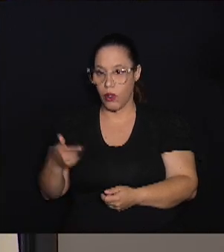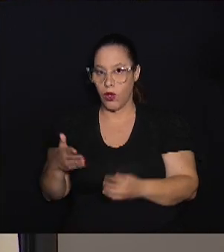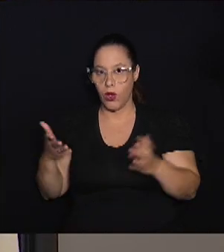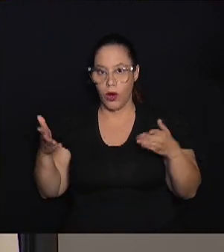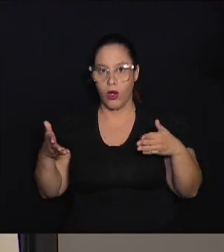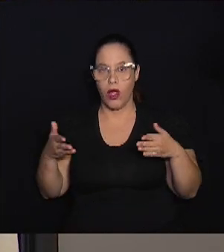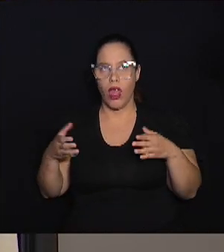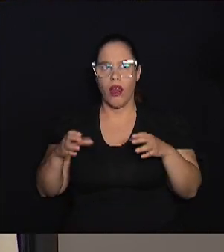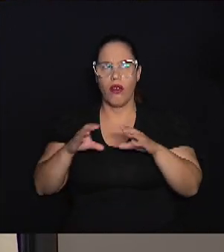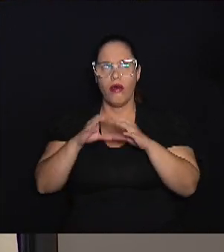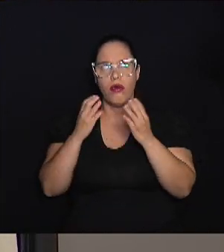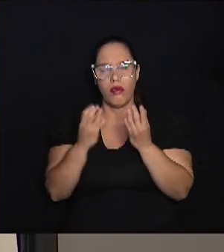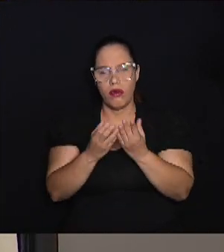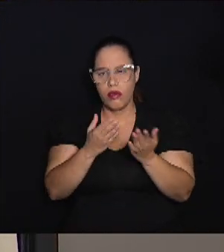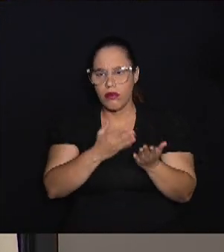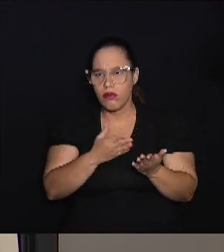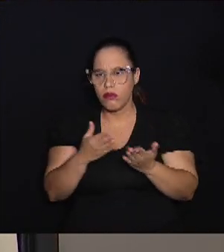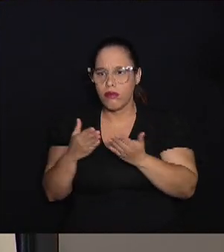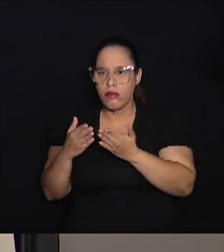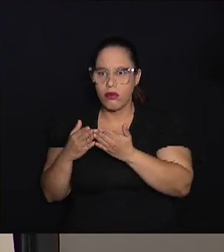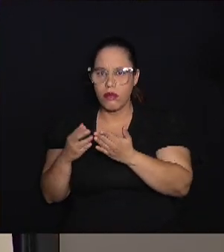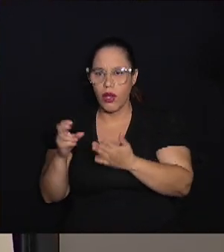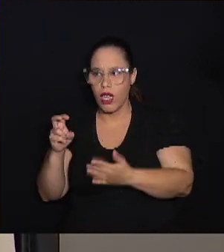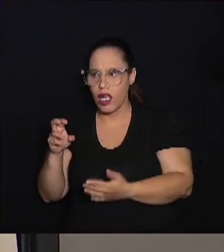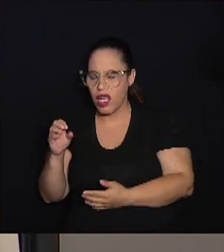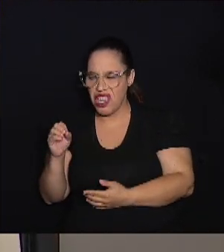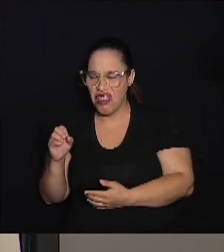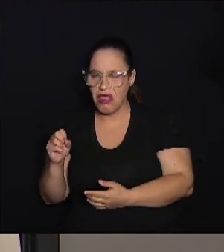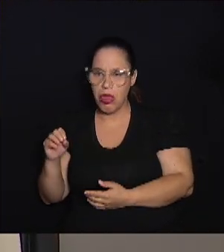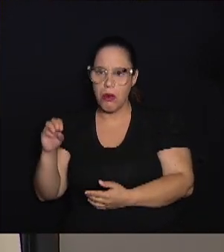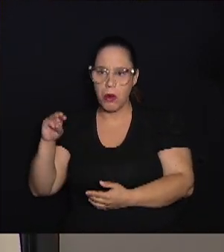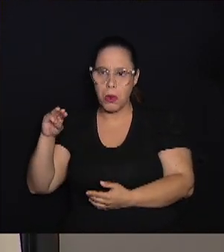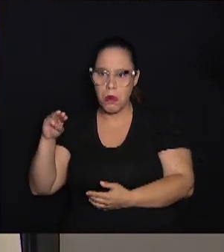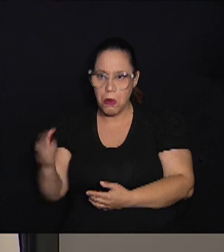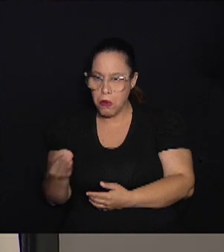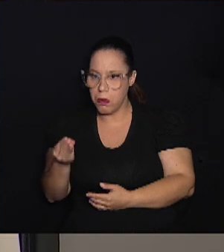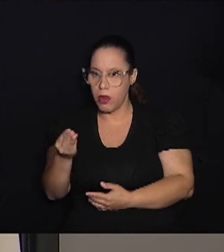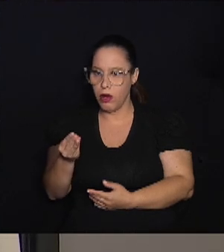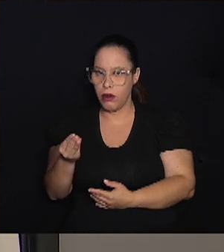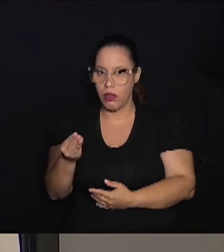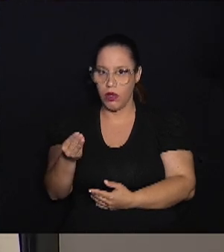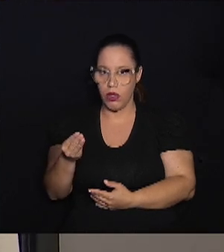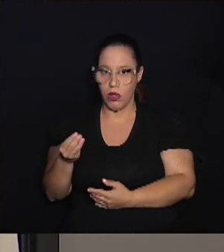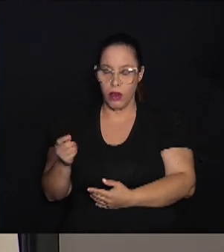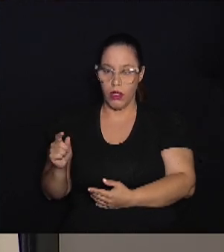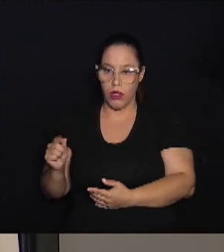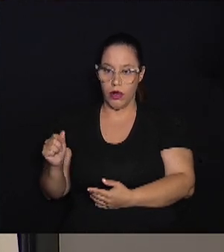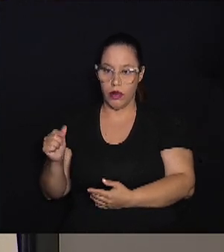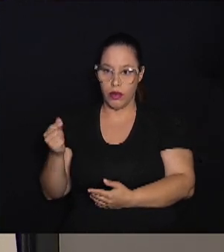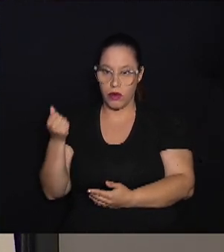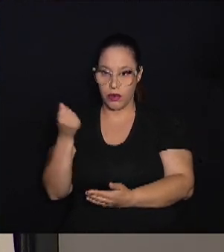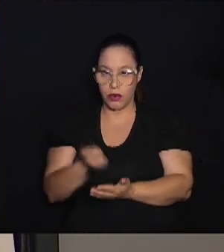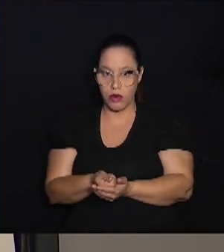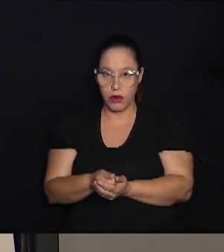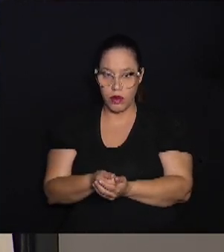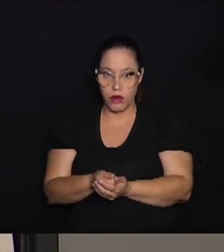na comissão, passou para a gente aqueles 500 milhões que foi o financiamento que vai ser feito para fazer os bolsões da cidade